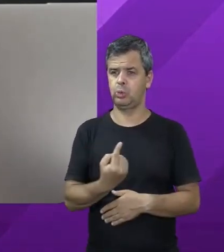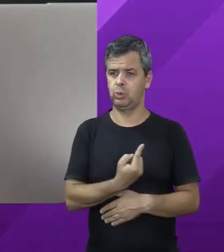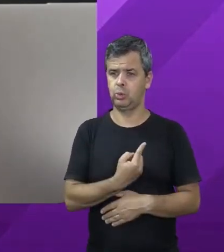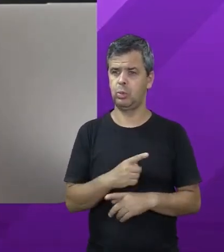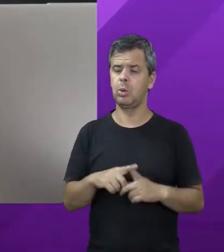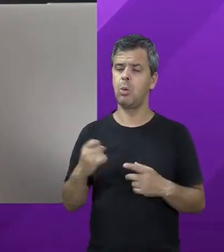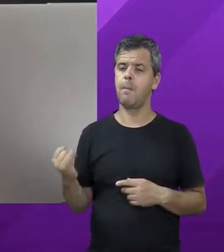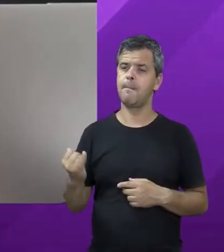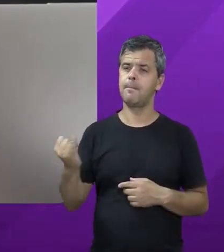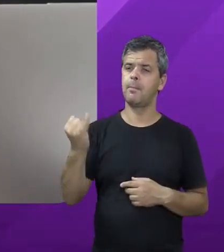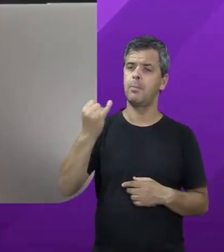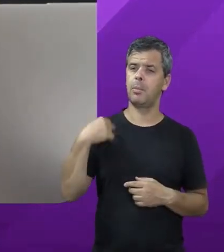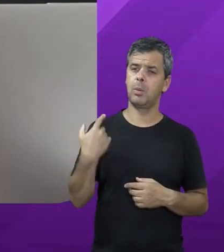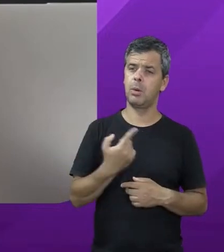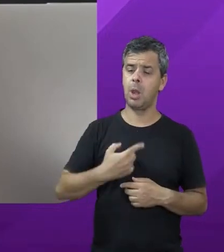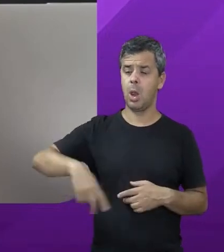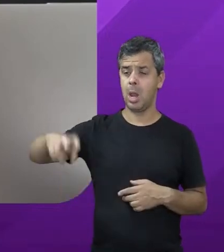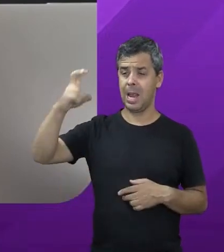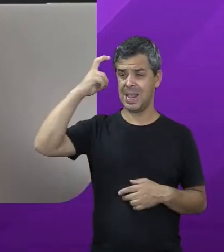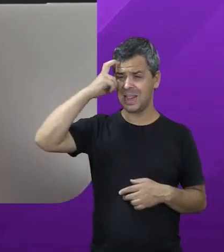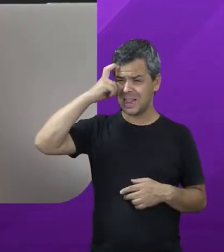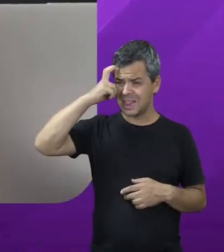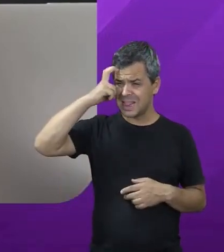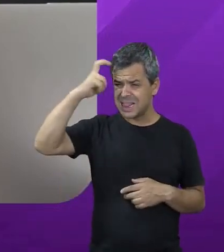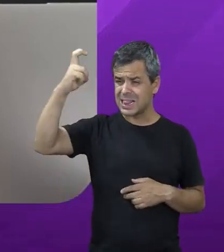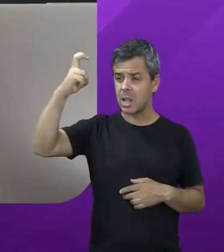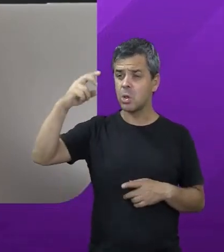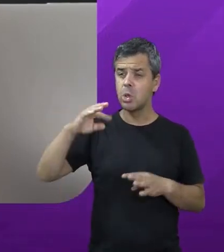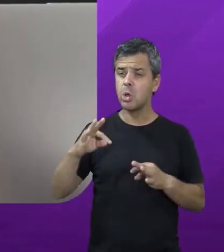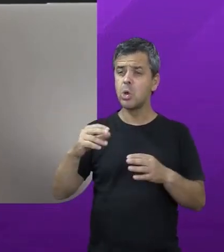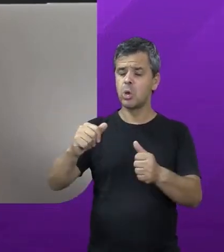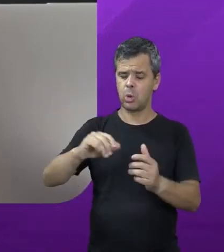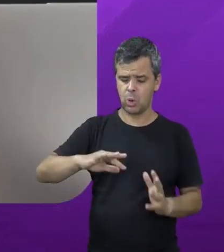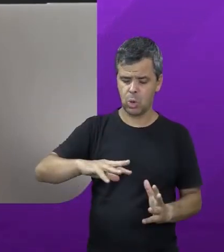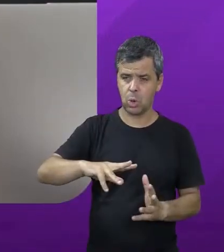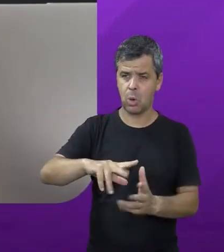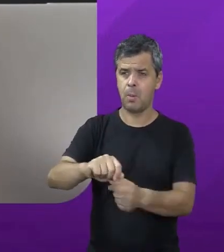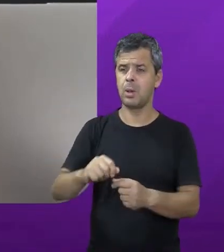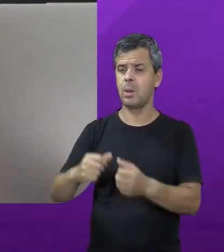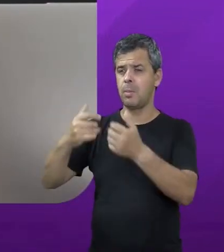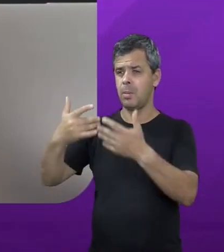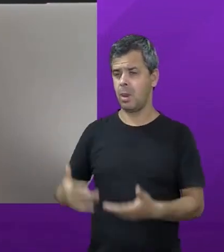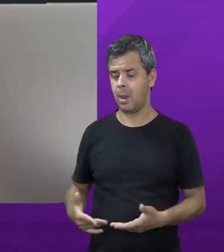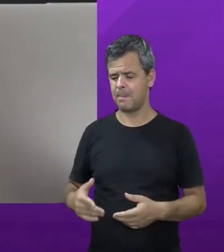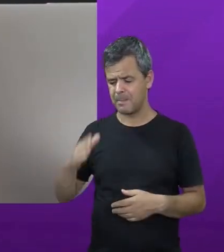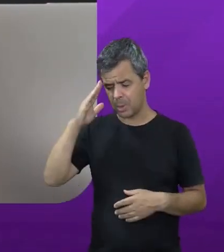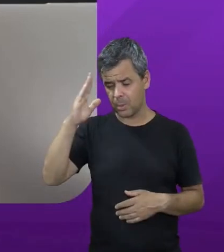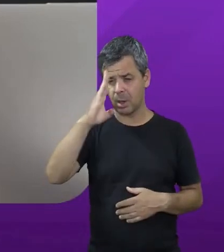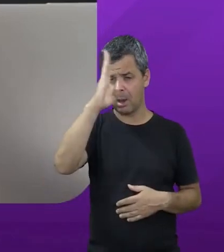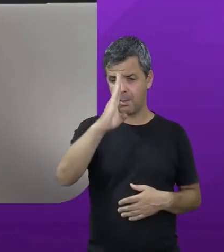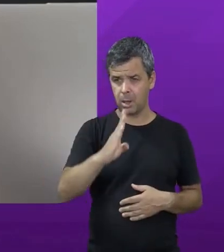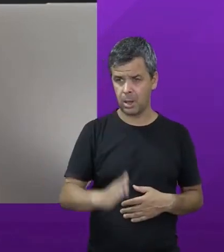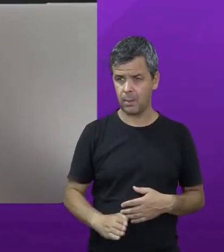tão fundamental que intelectuais negras, né, no mundo inteiro, mas quero citar aqui as brasileiras, em